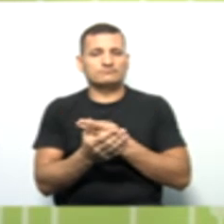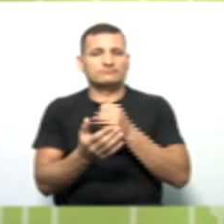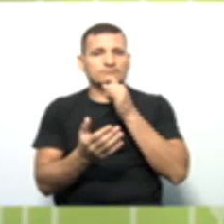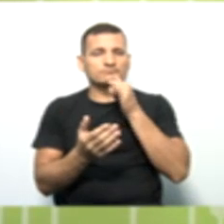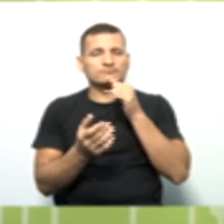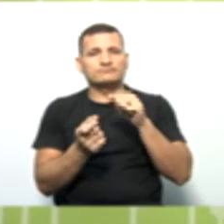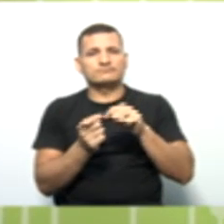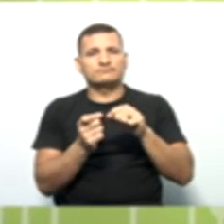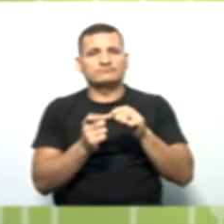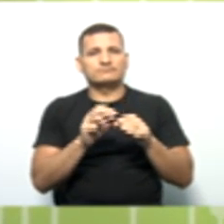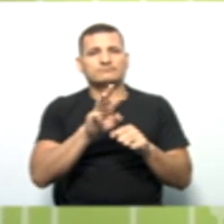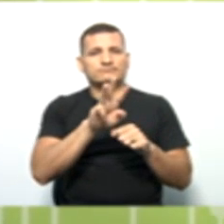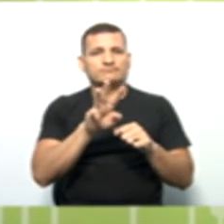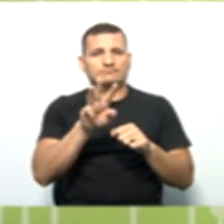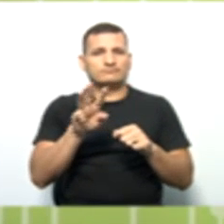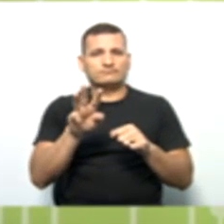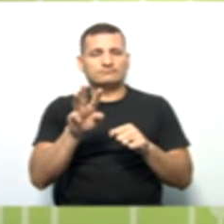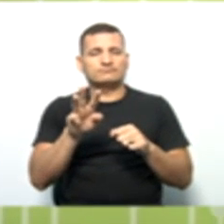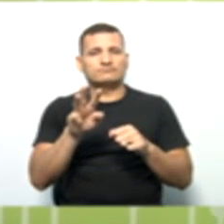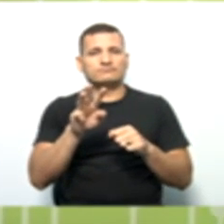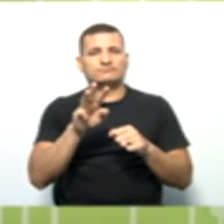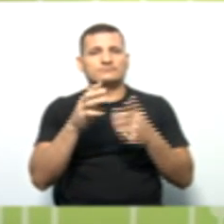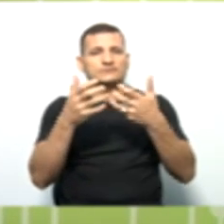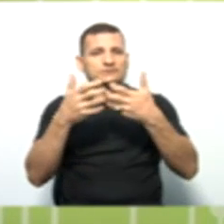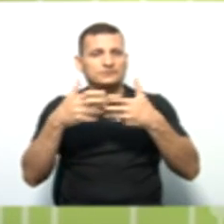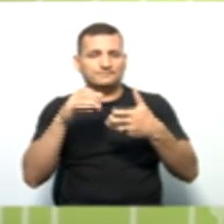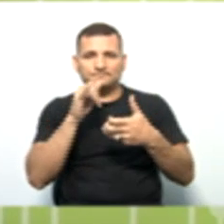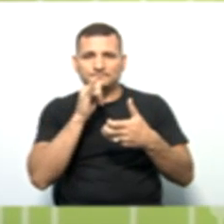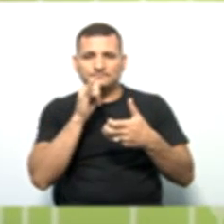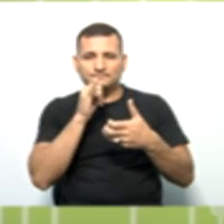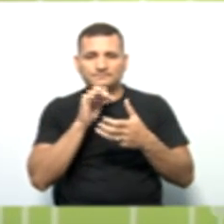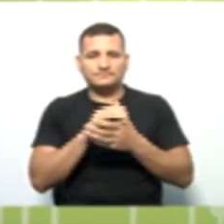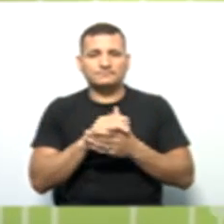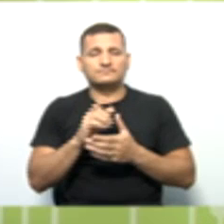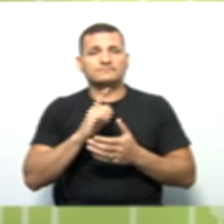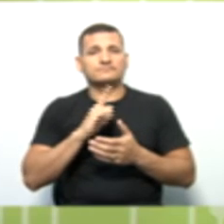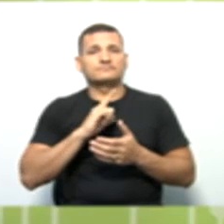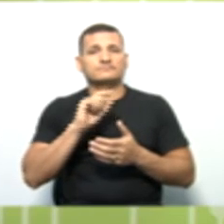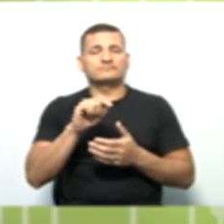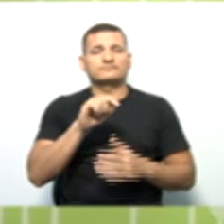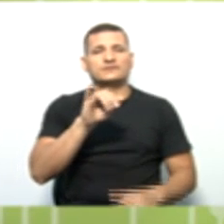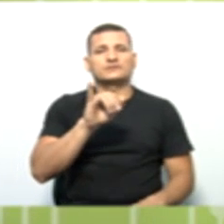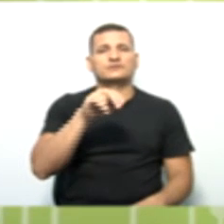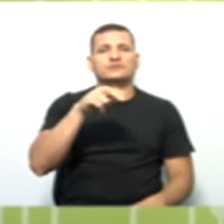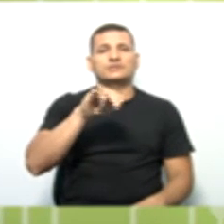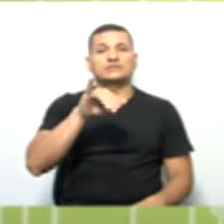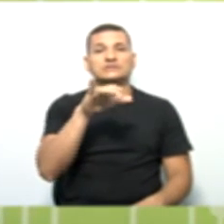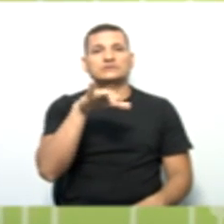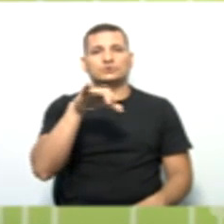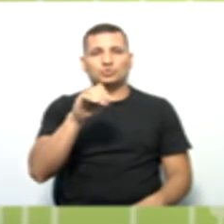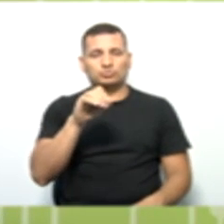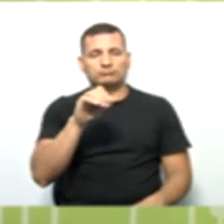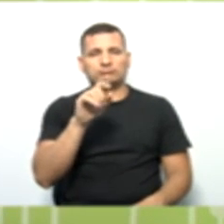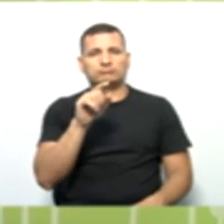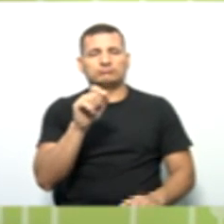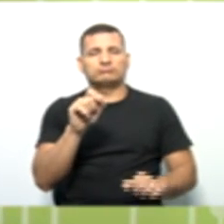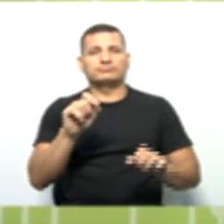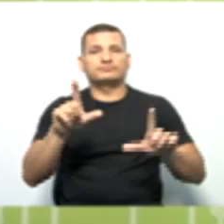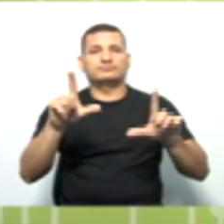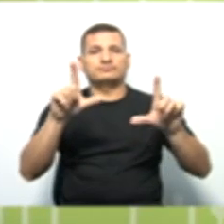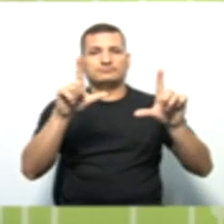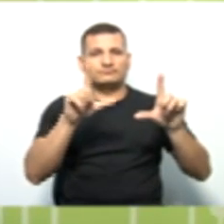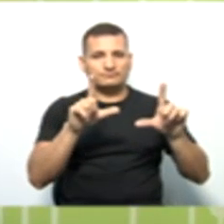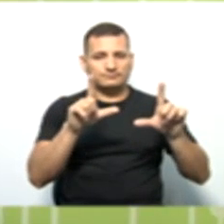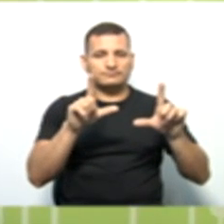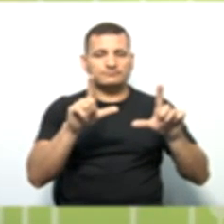do IFRO, por exemplo. A gente tem o quê? A gente tem uma página inicial. Né? Então, vamos modular esse